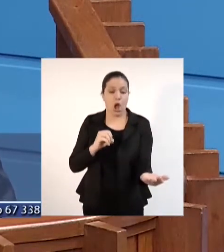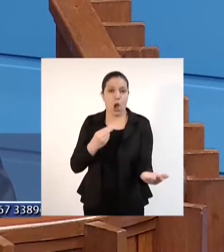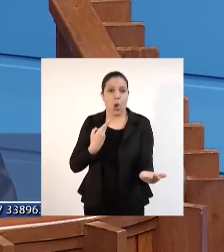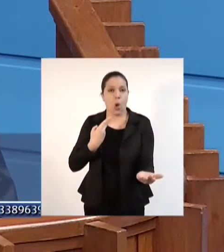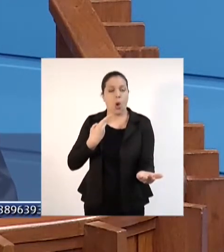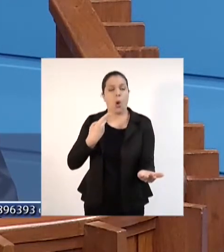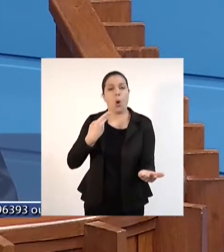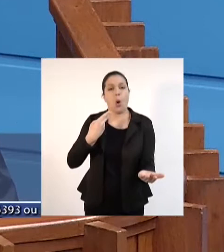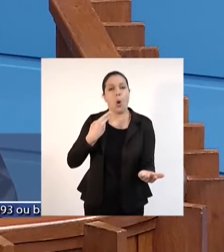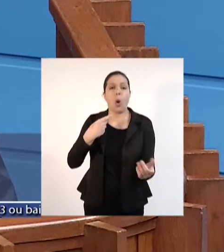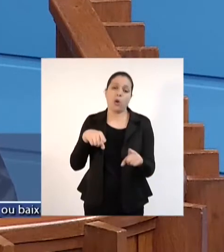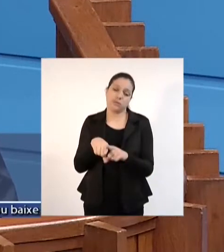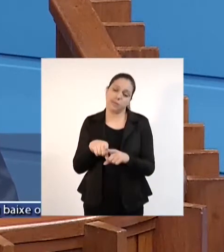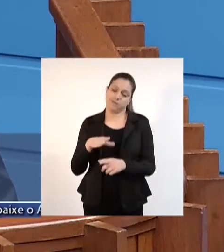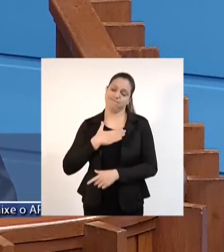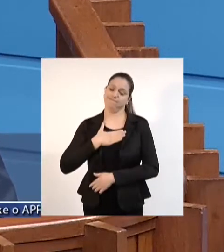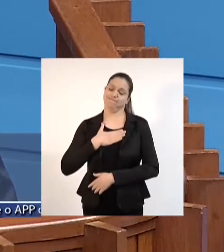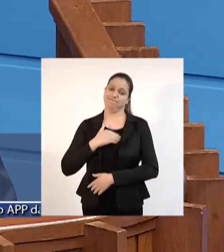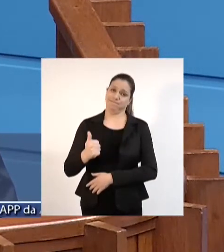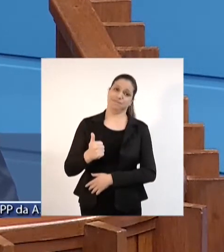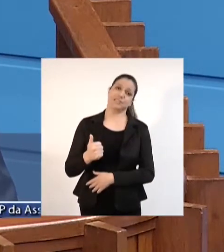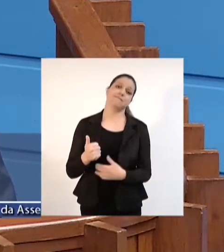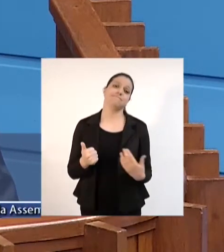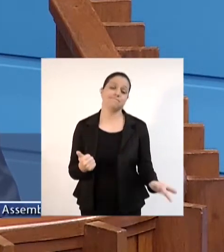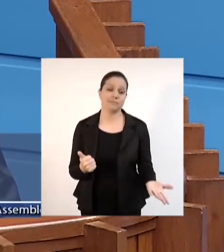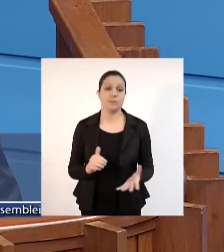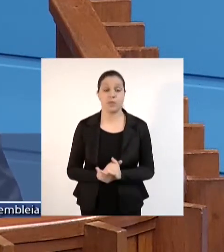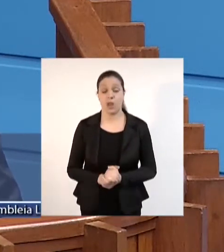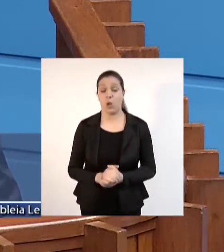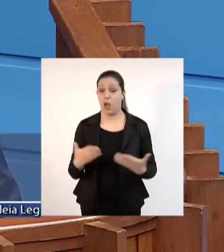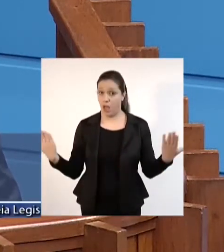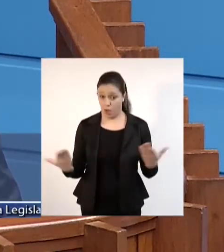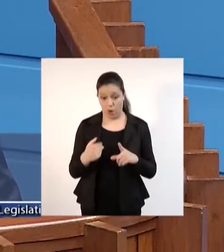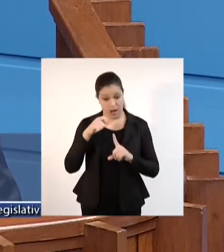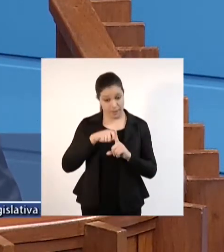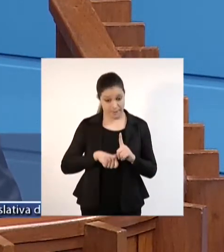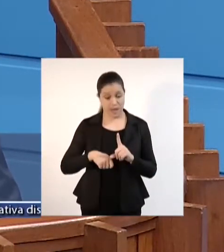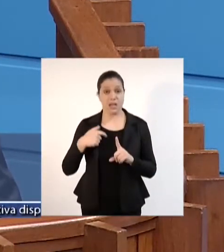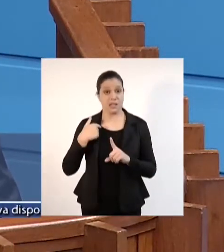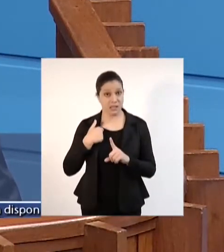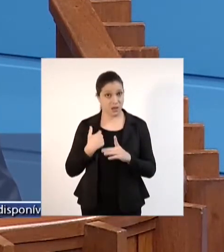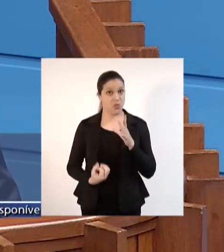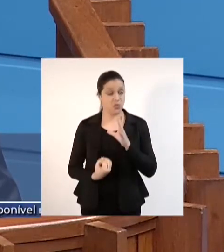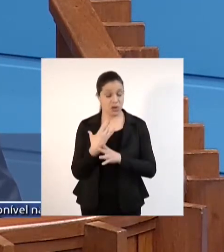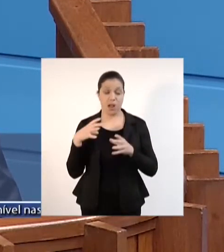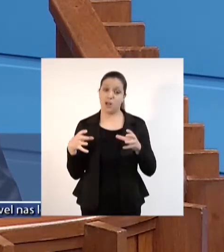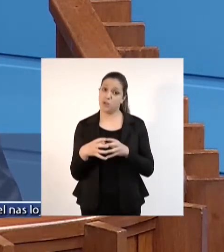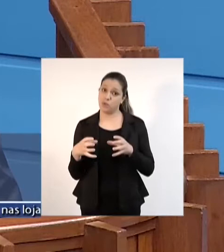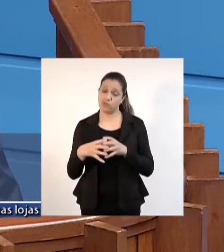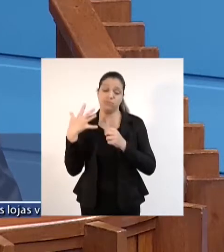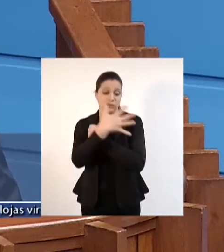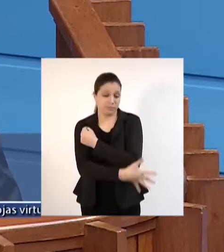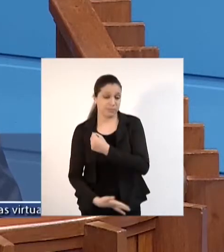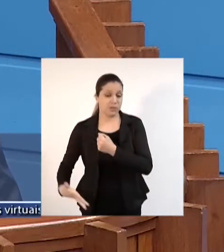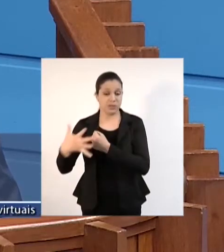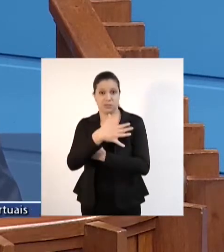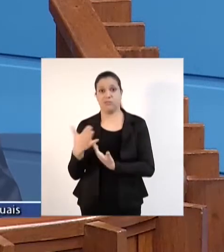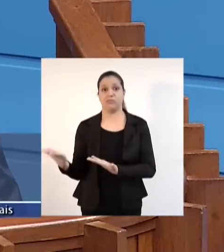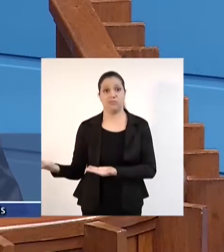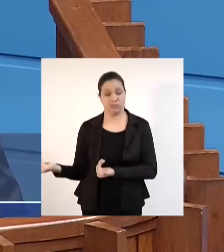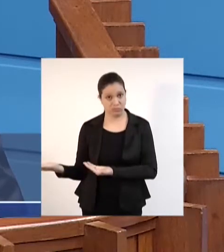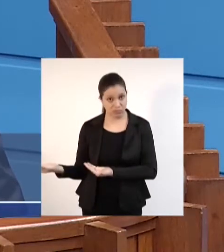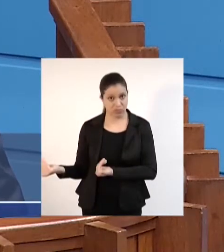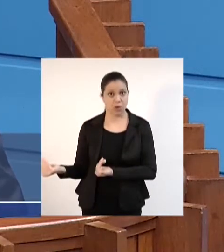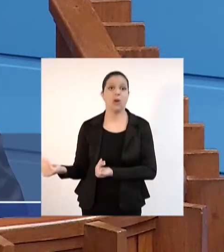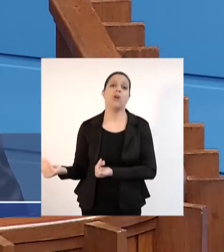isso, este mês pretendo lançar aqui a Frente Parlamentar para discutir esses assuntos. Espero que todos os